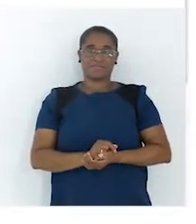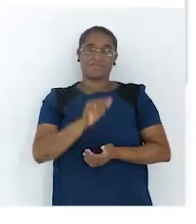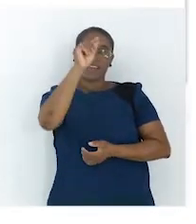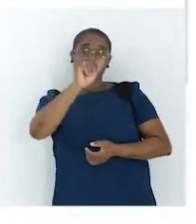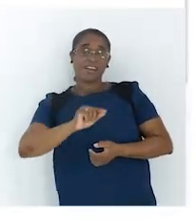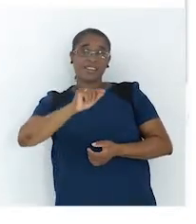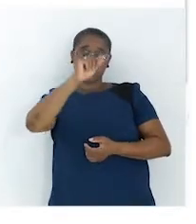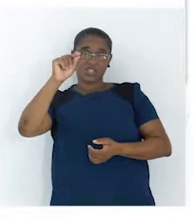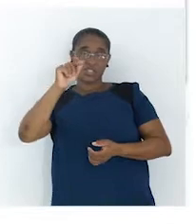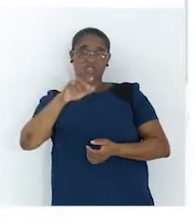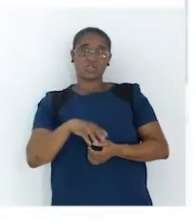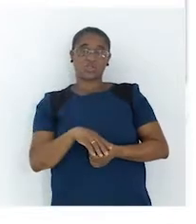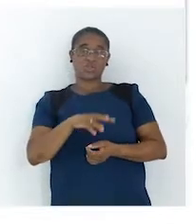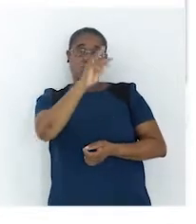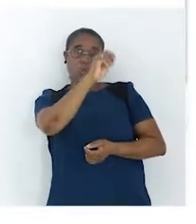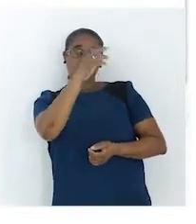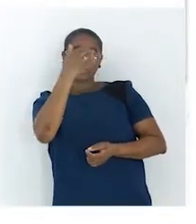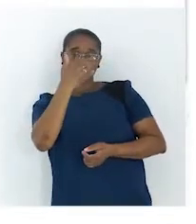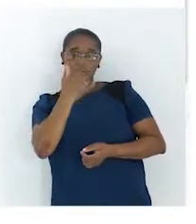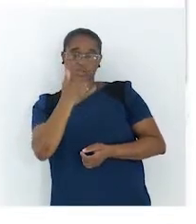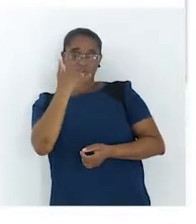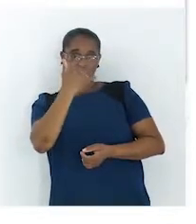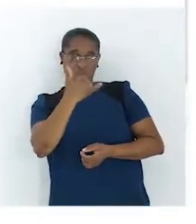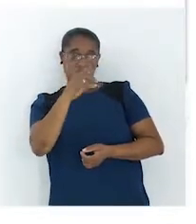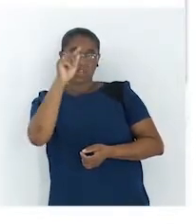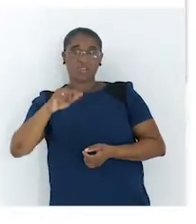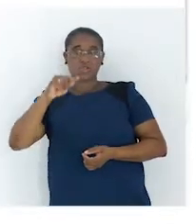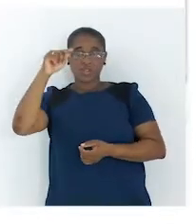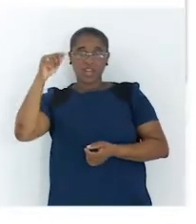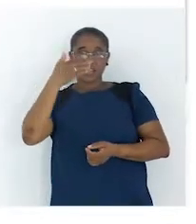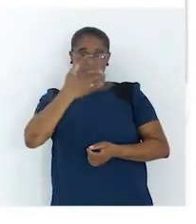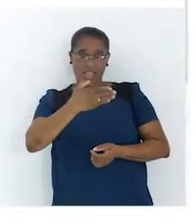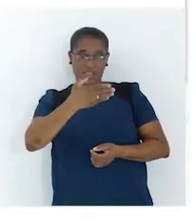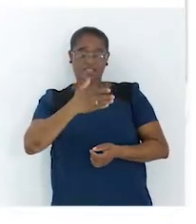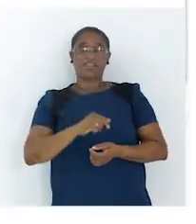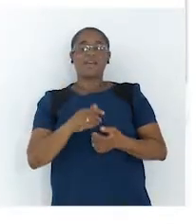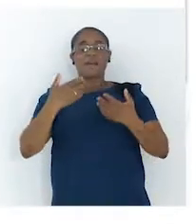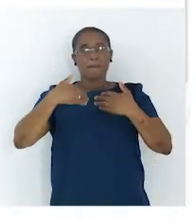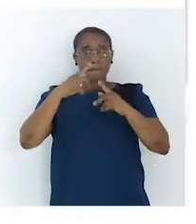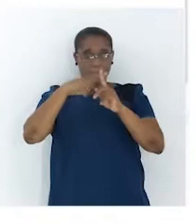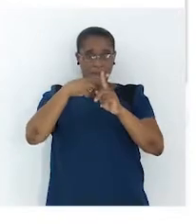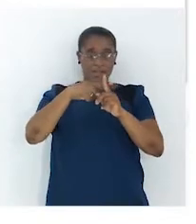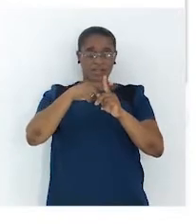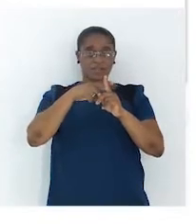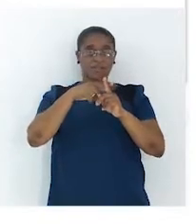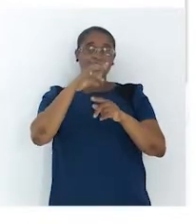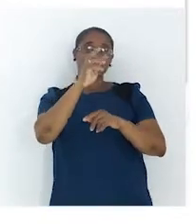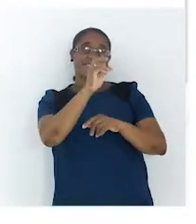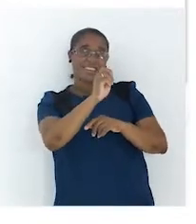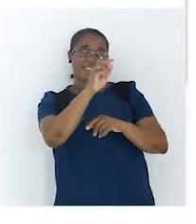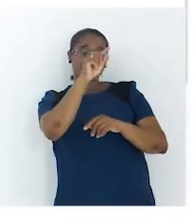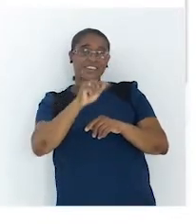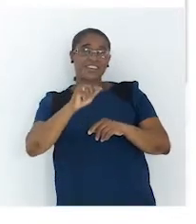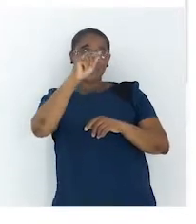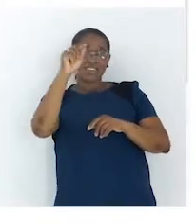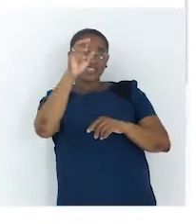raiz cúbica de 2 3 quadrada de sete mais vens clube mais três